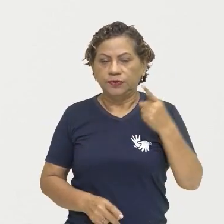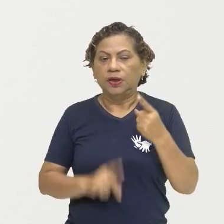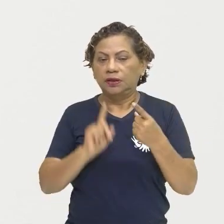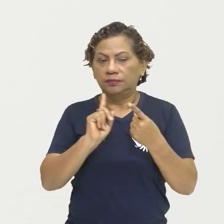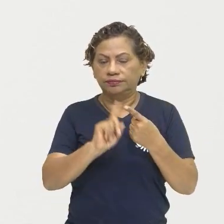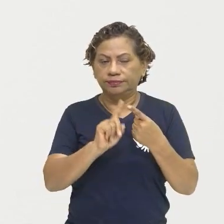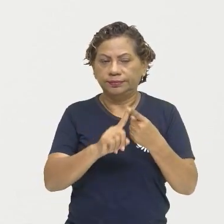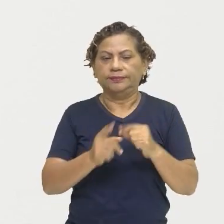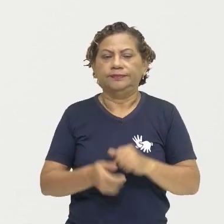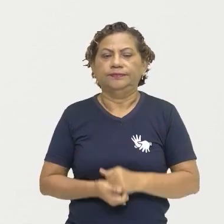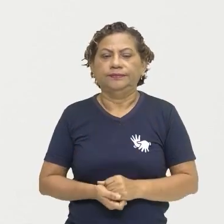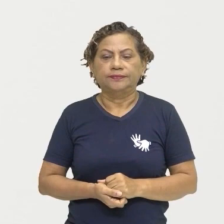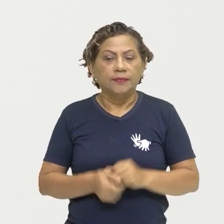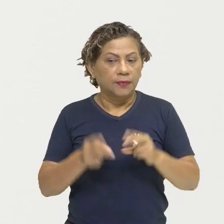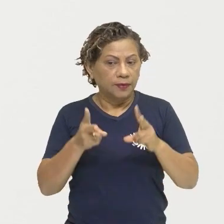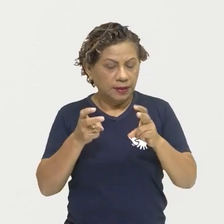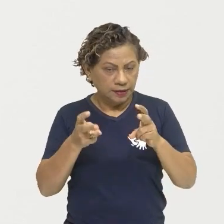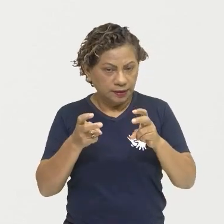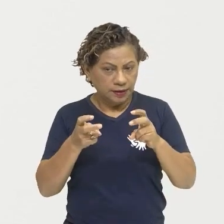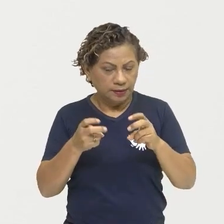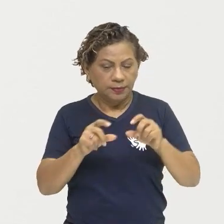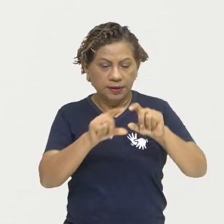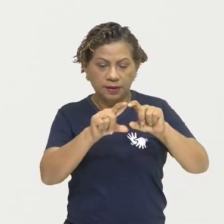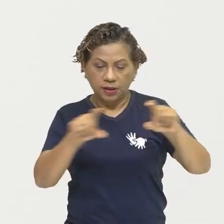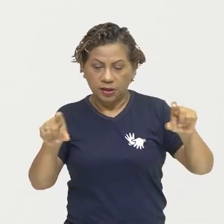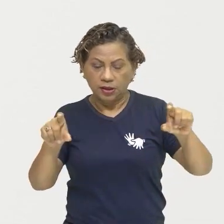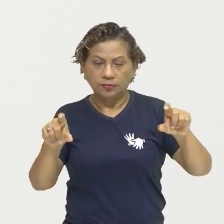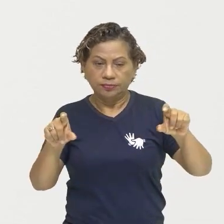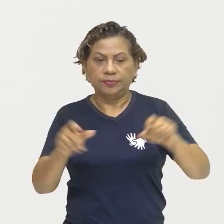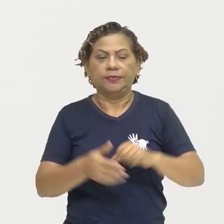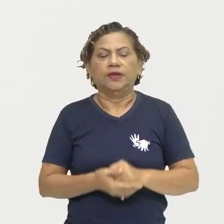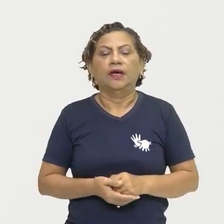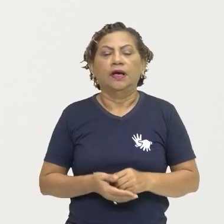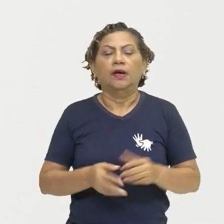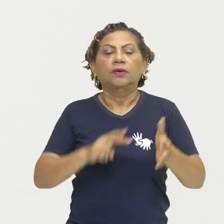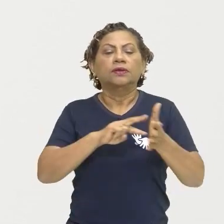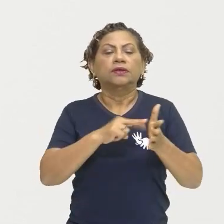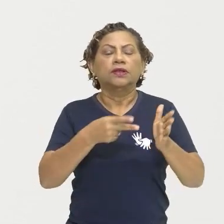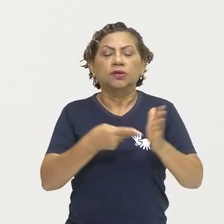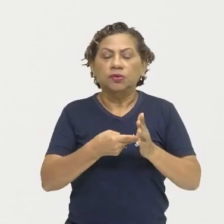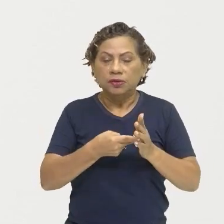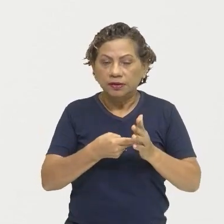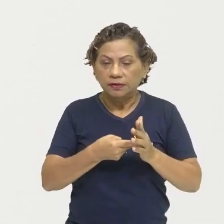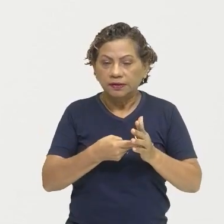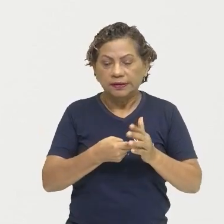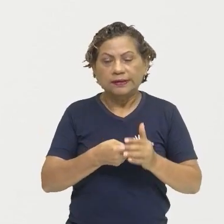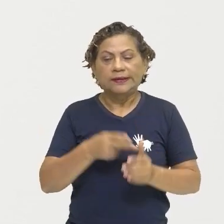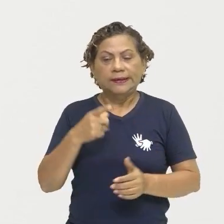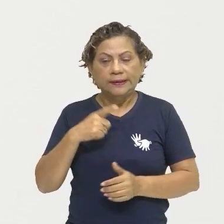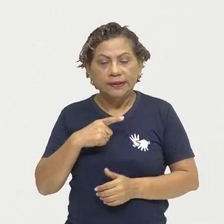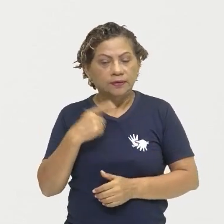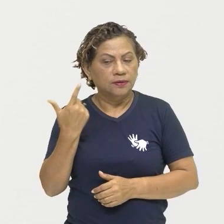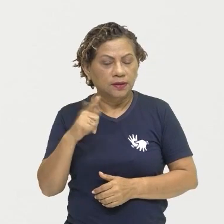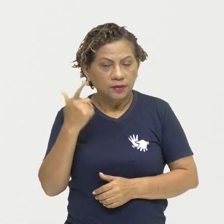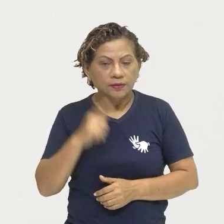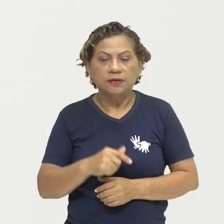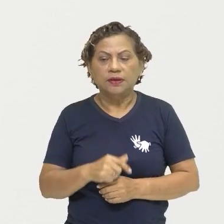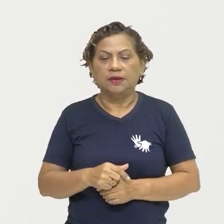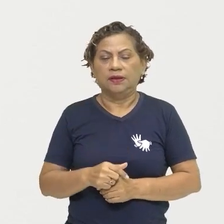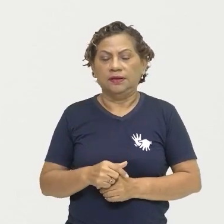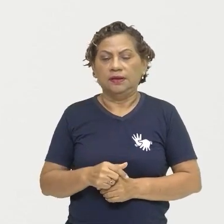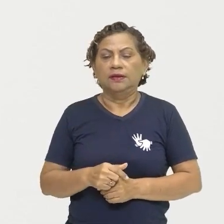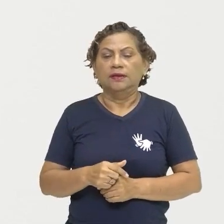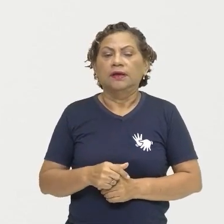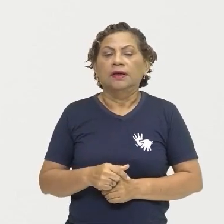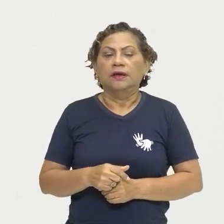A oração é marcada pela presença do verbo. Com sentido completo ou incompleto, não importa. Se tiver